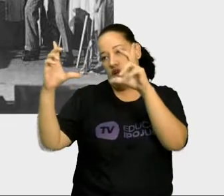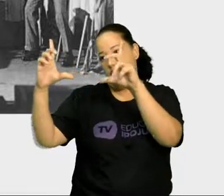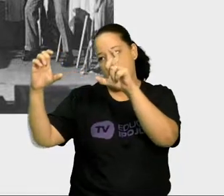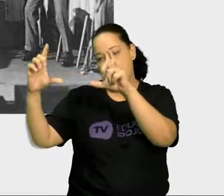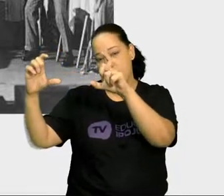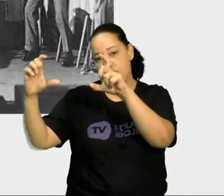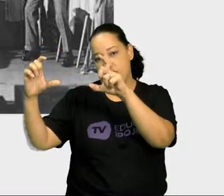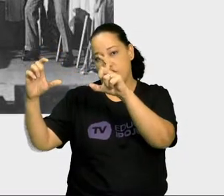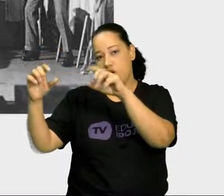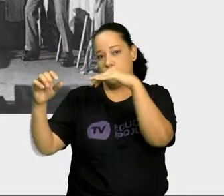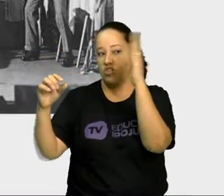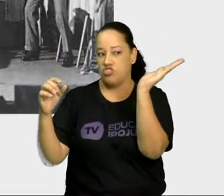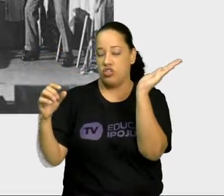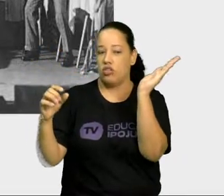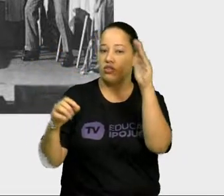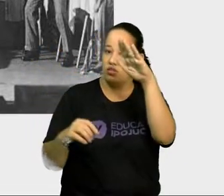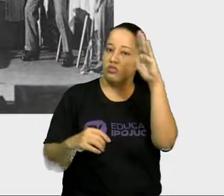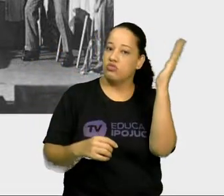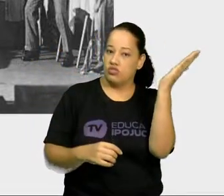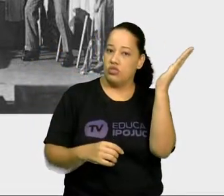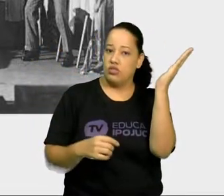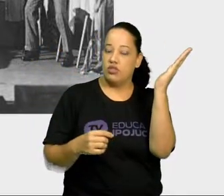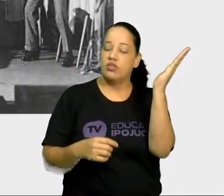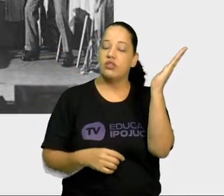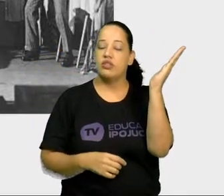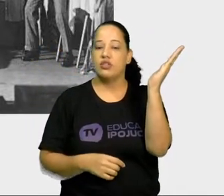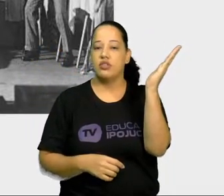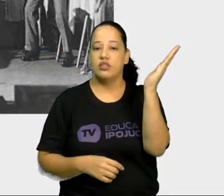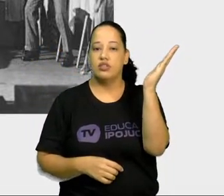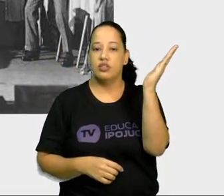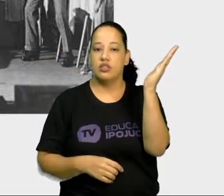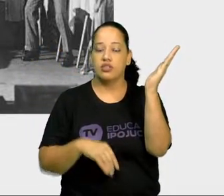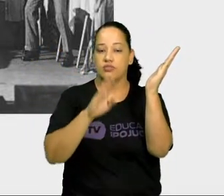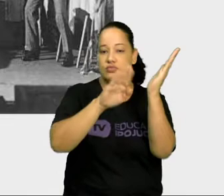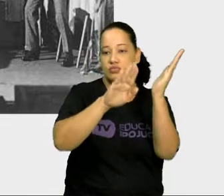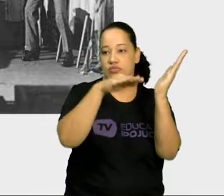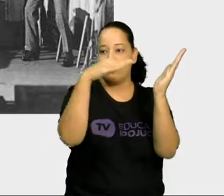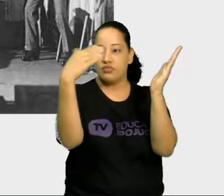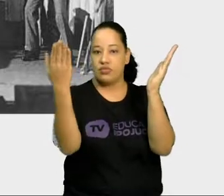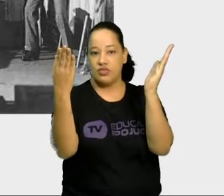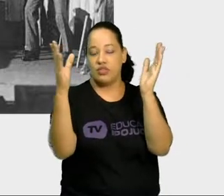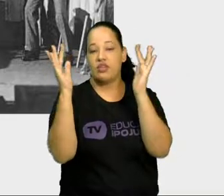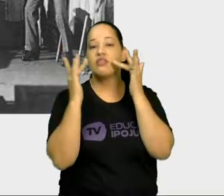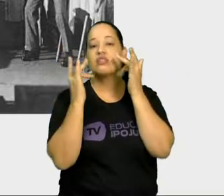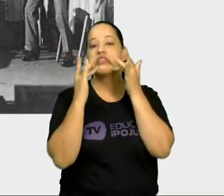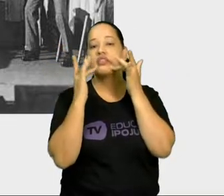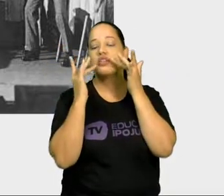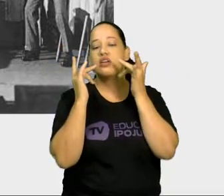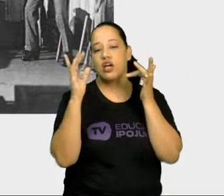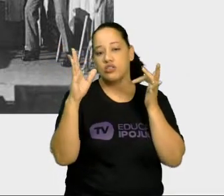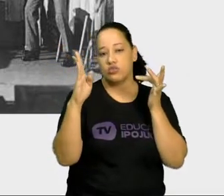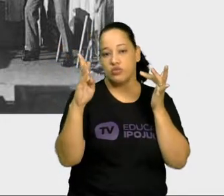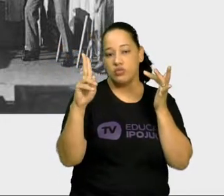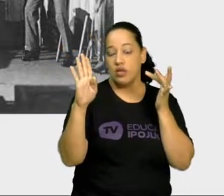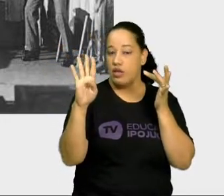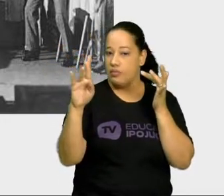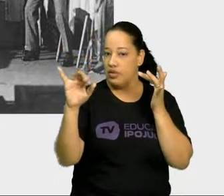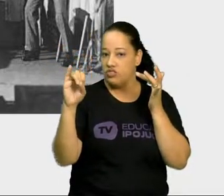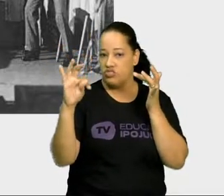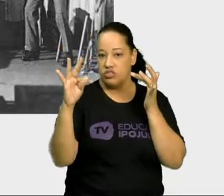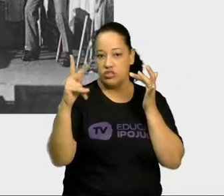esquerda bom né e uma do teatro brechtiano que está a sua direita